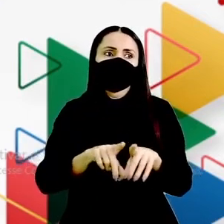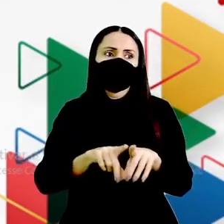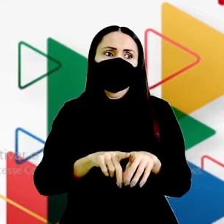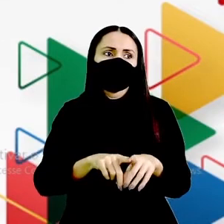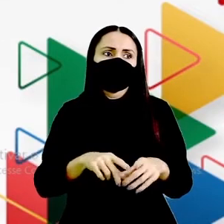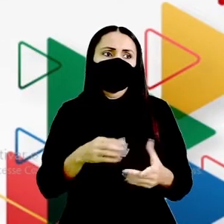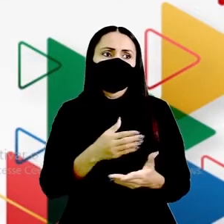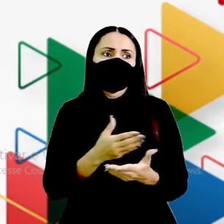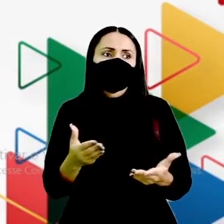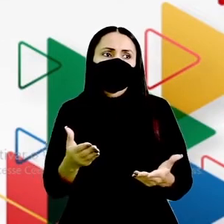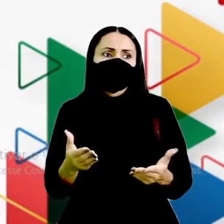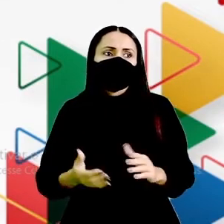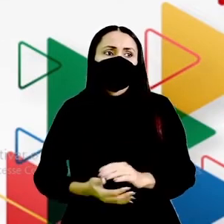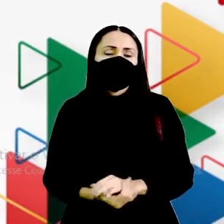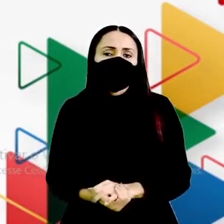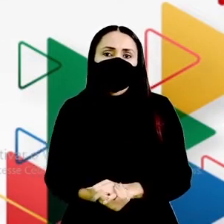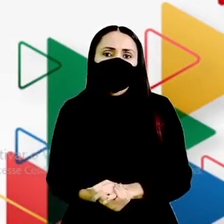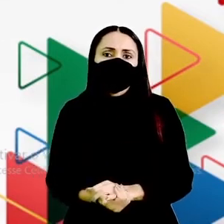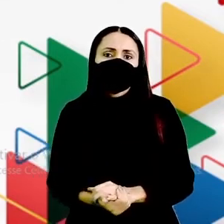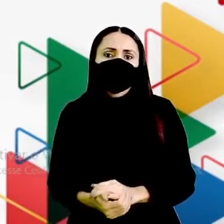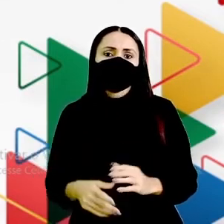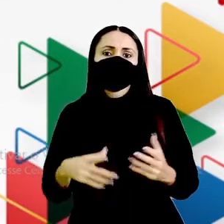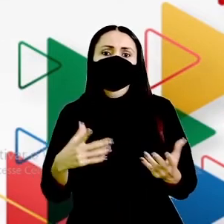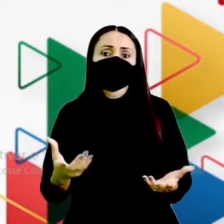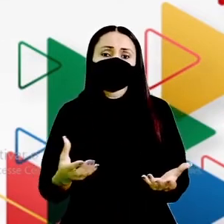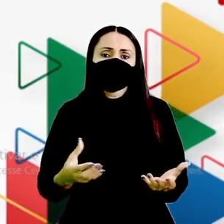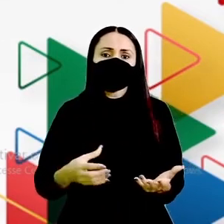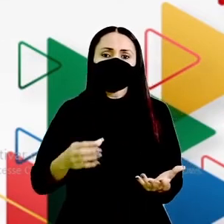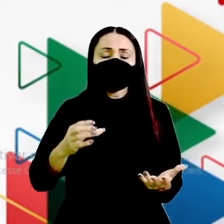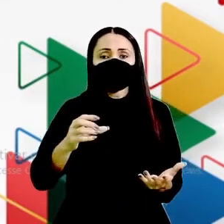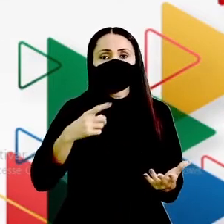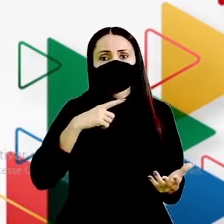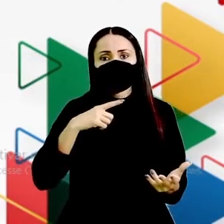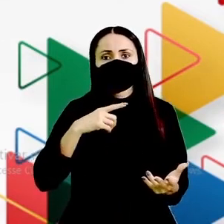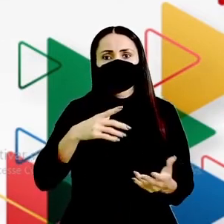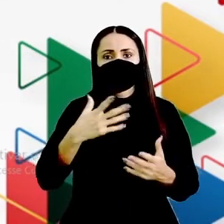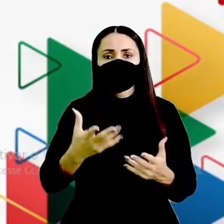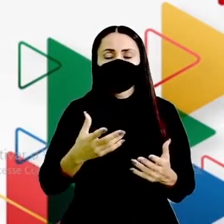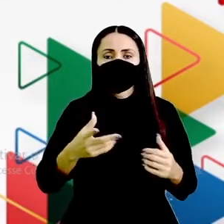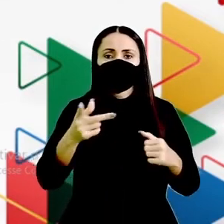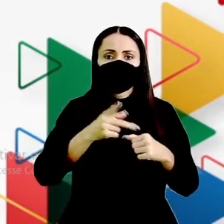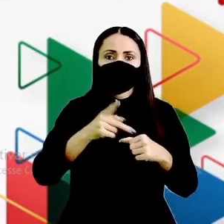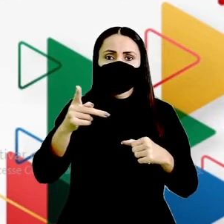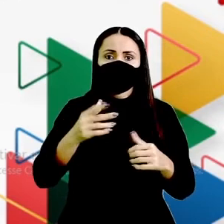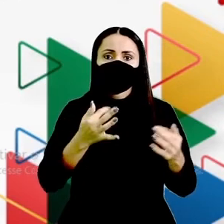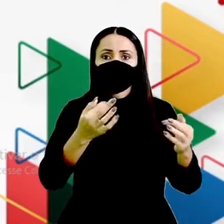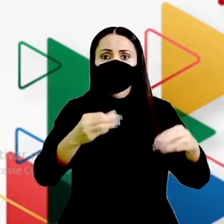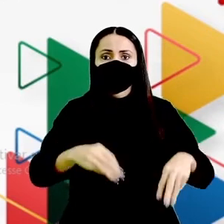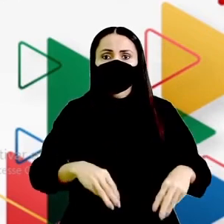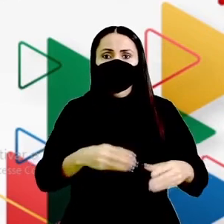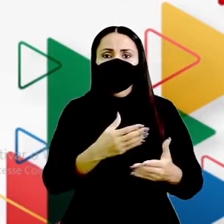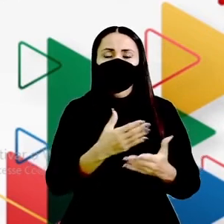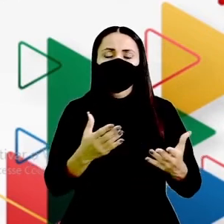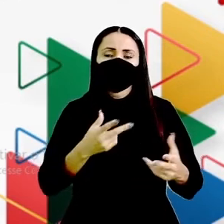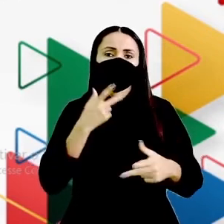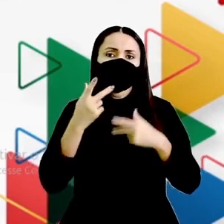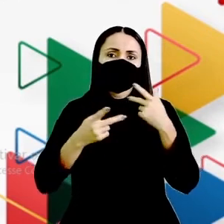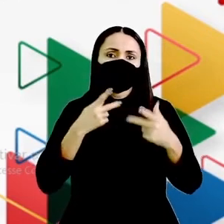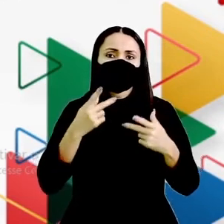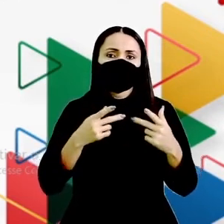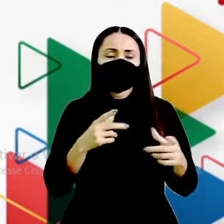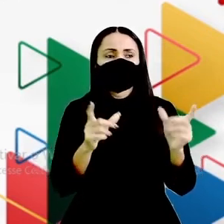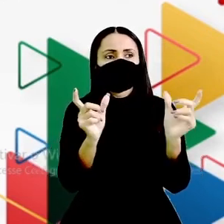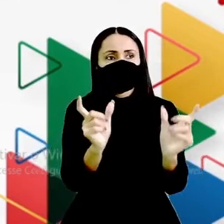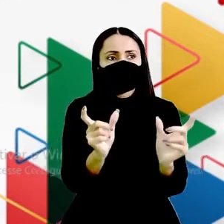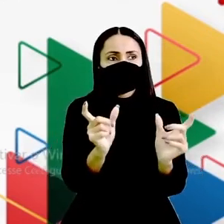dispô-los. Perceba, o O ali acentuado, eu tenho um pronome no finalzinho do verbo. Vamos falar das mesóclises? Professor, olha lá, Paulo,